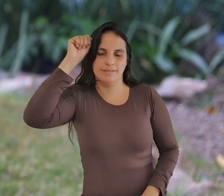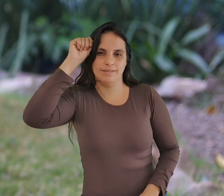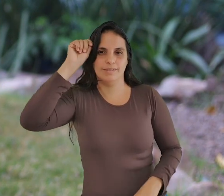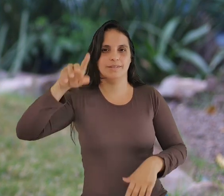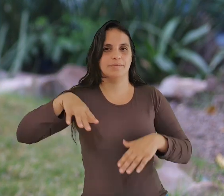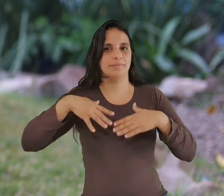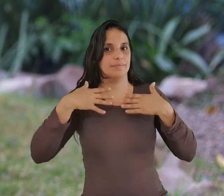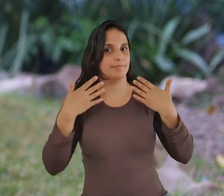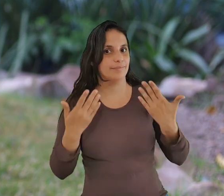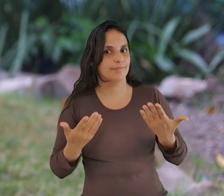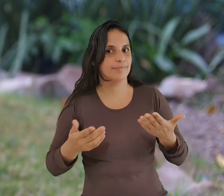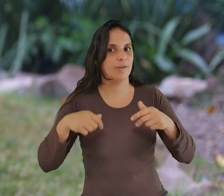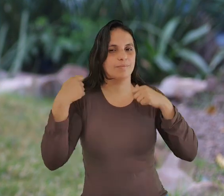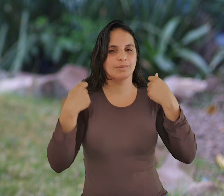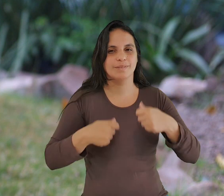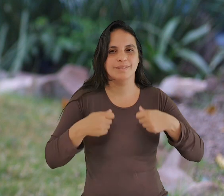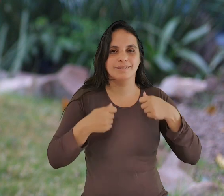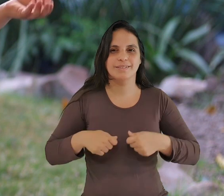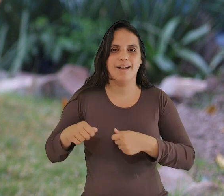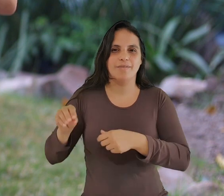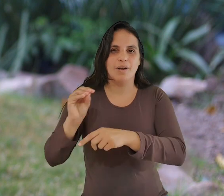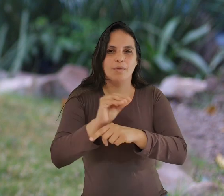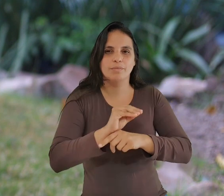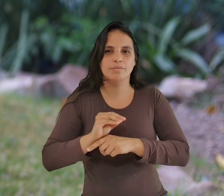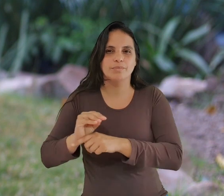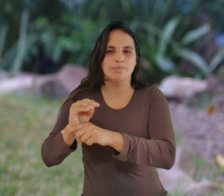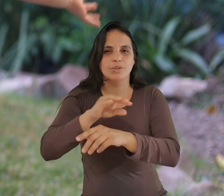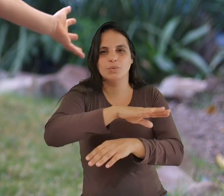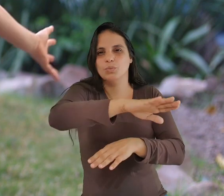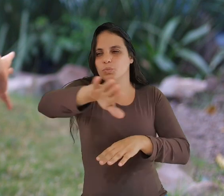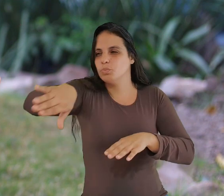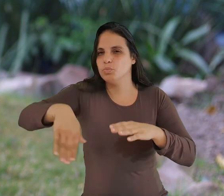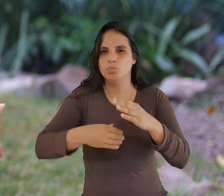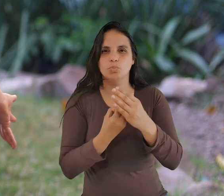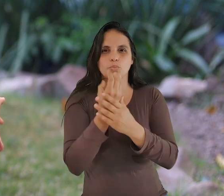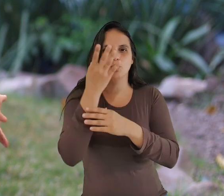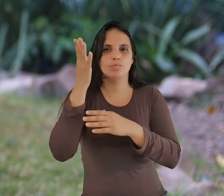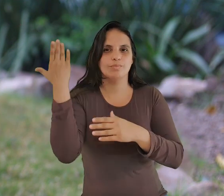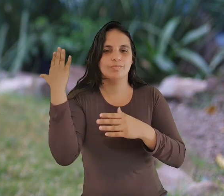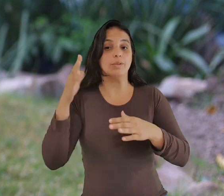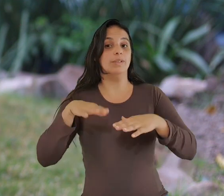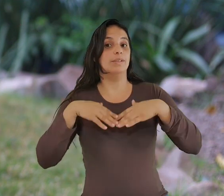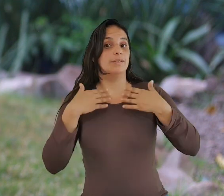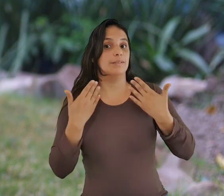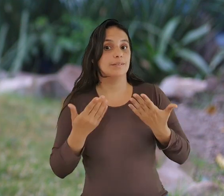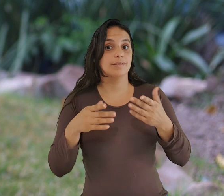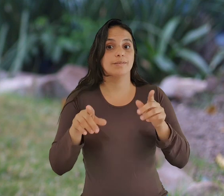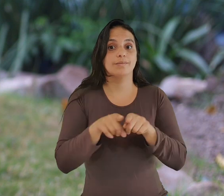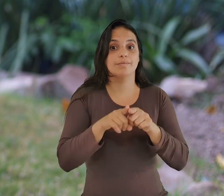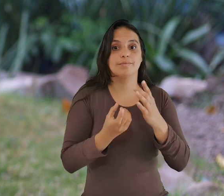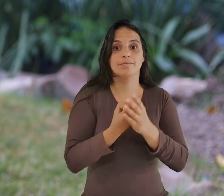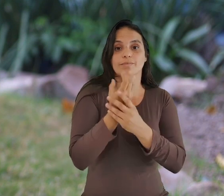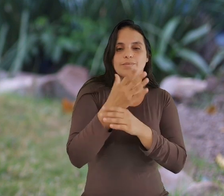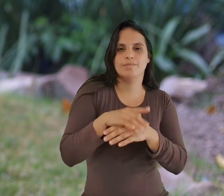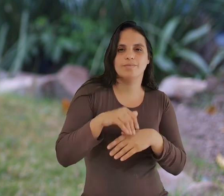Adão. Homem deveria cuidar de toda a criação. Deus criou a